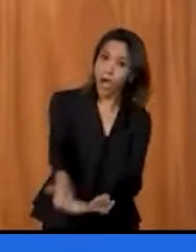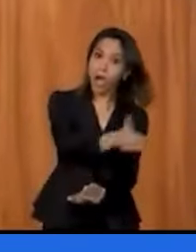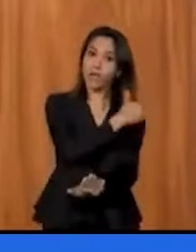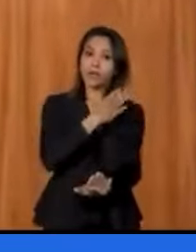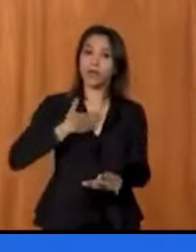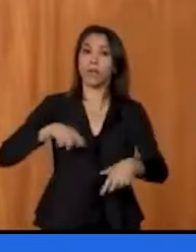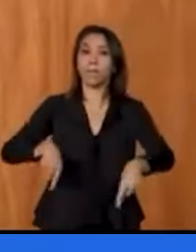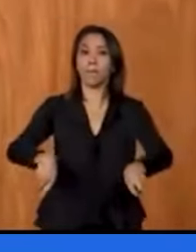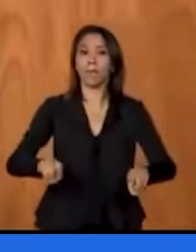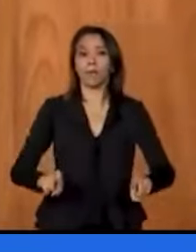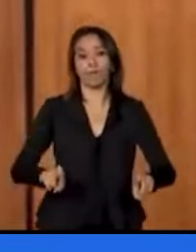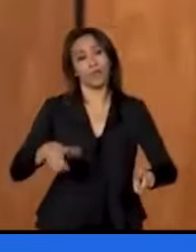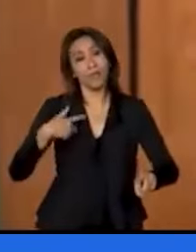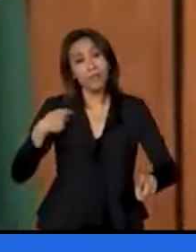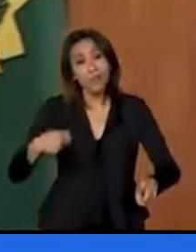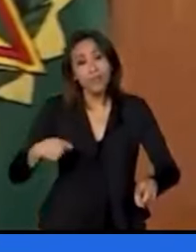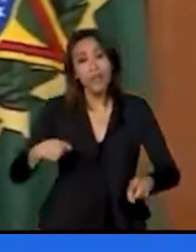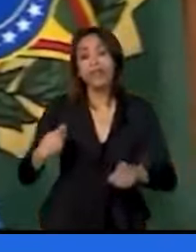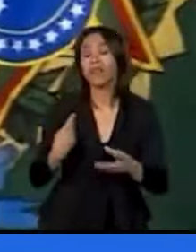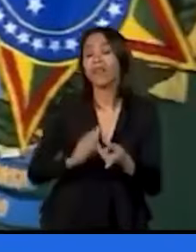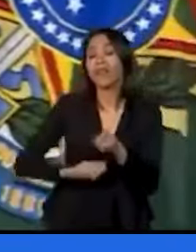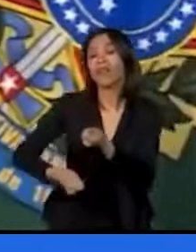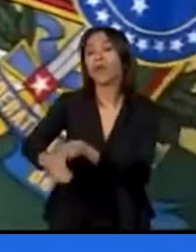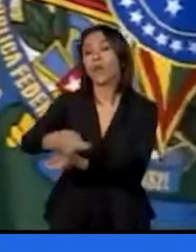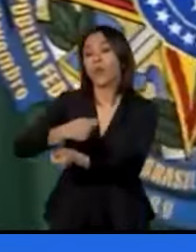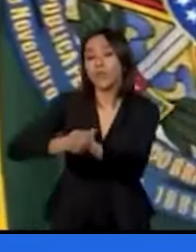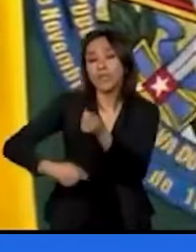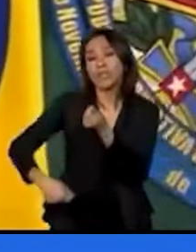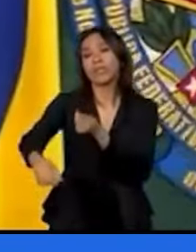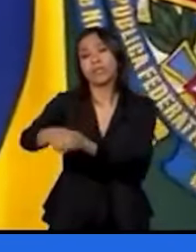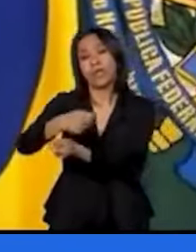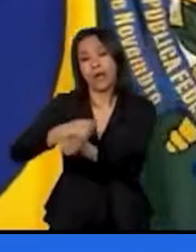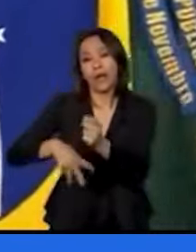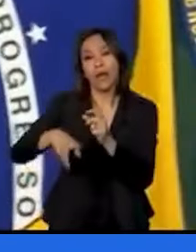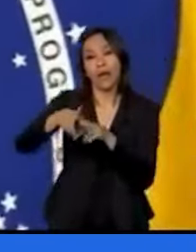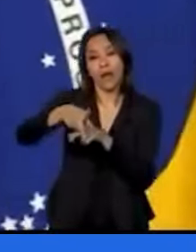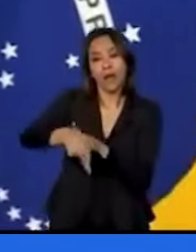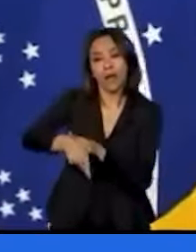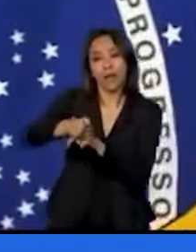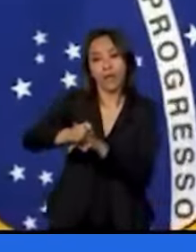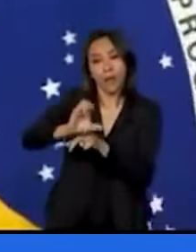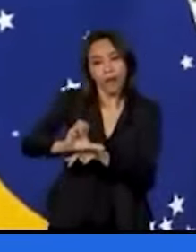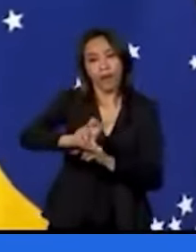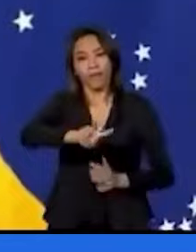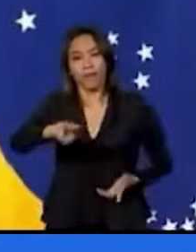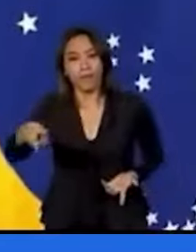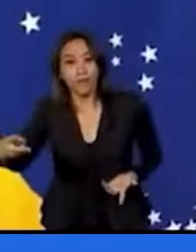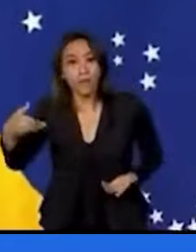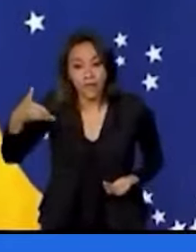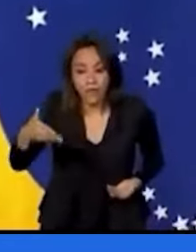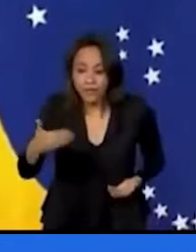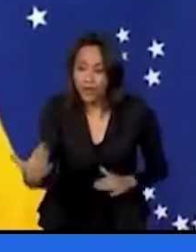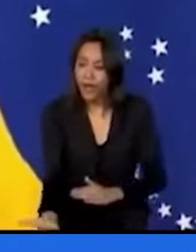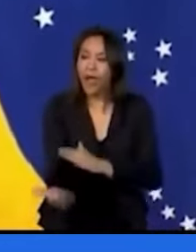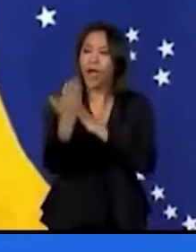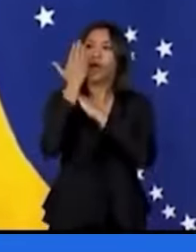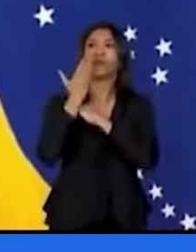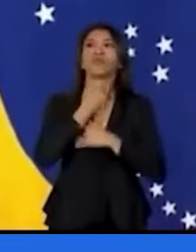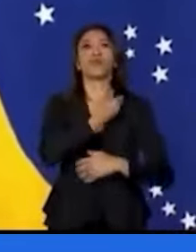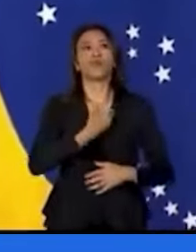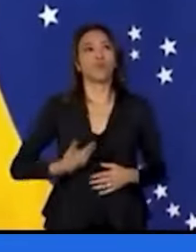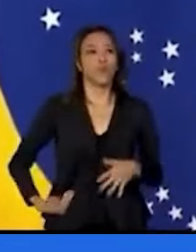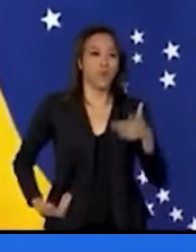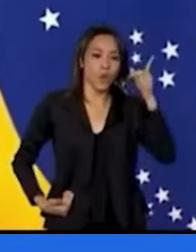que nós tivemos que negociar PEC sabe da transição que foi o que permitiu que a gente tivesse dinheiro para